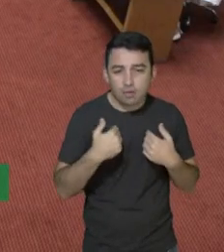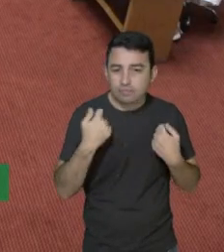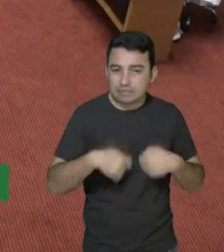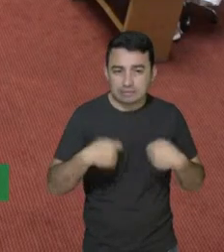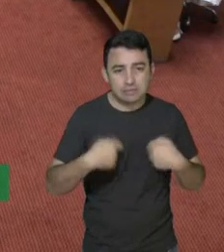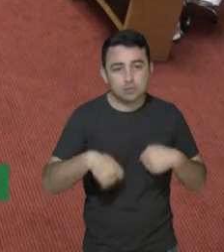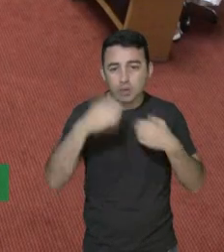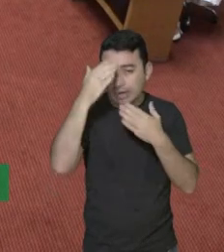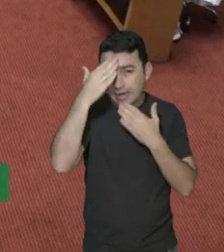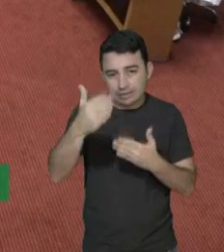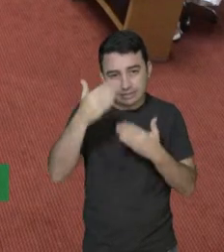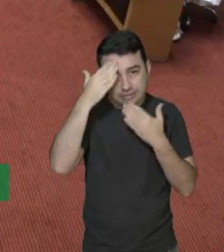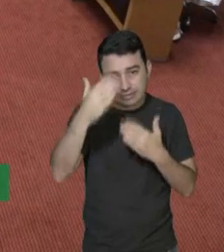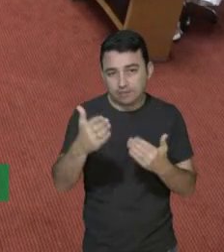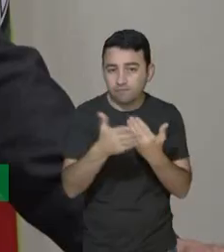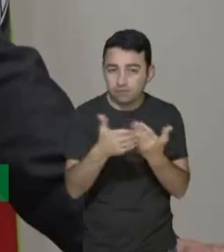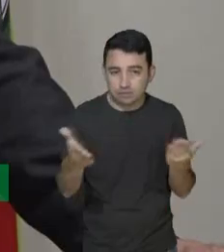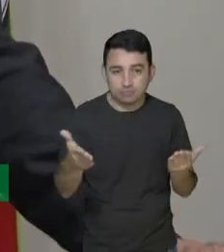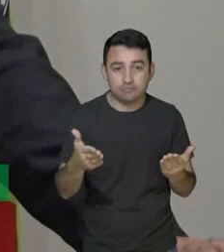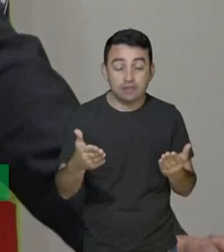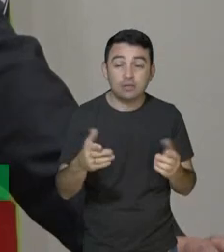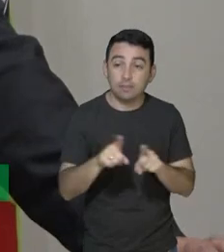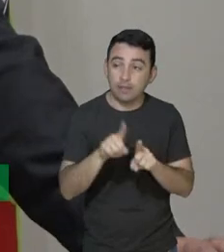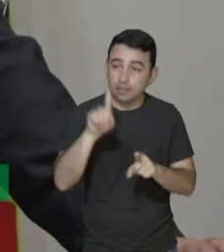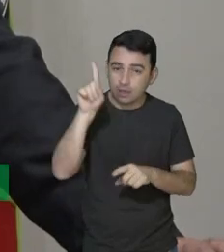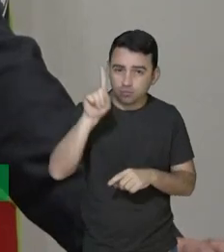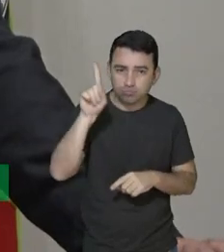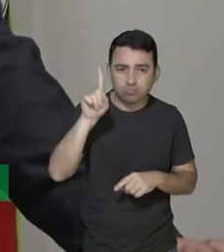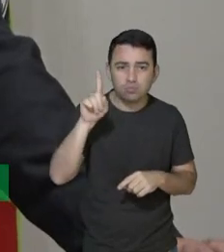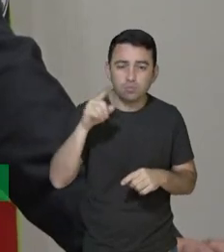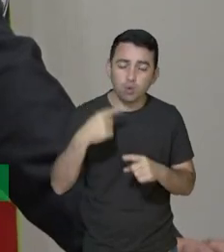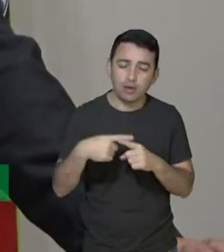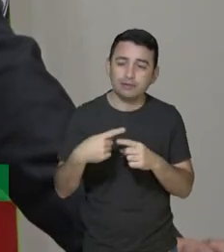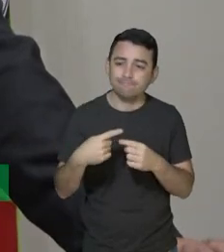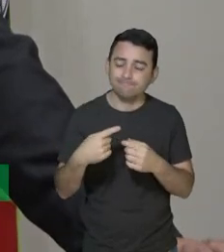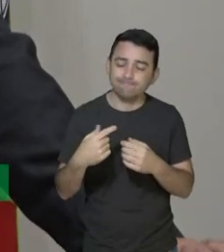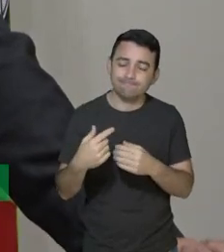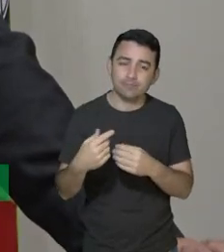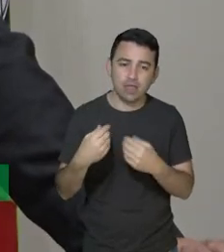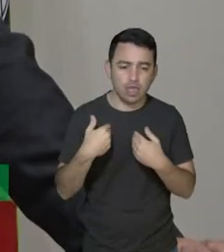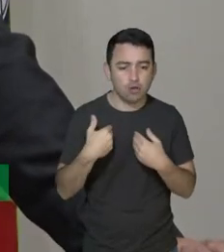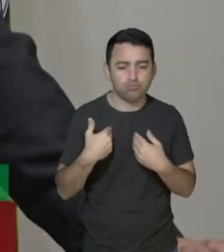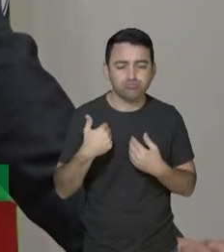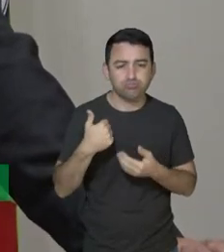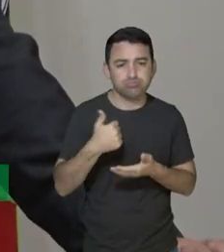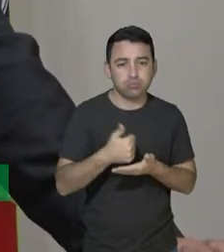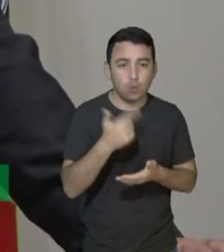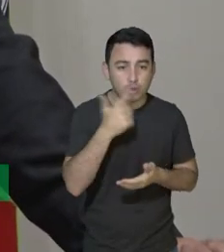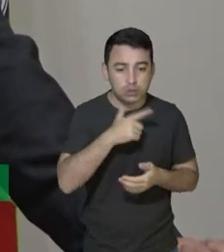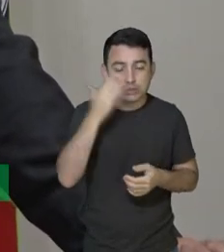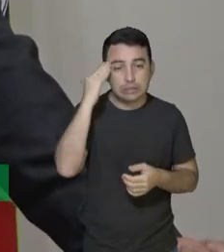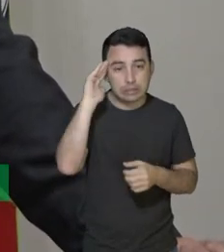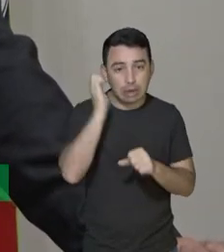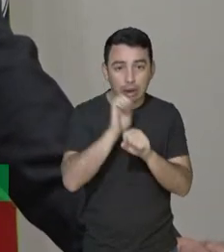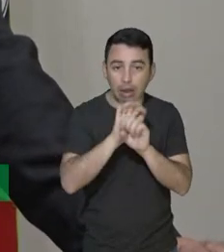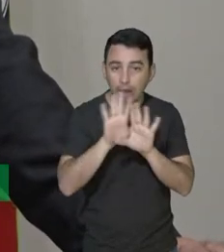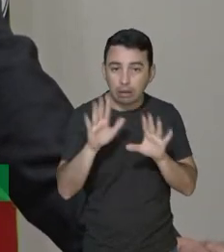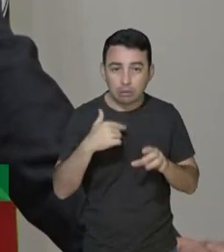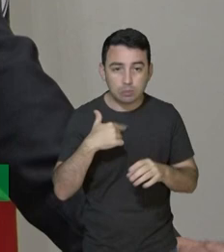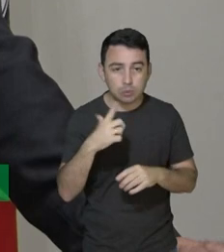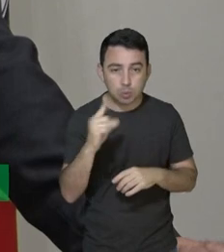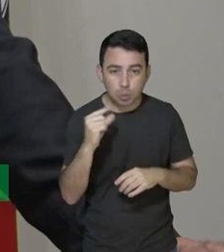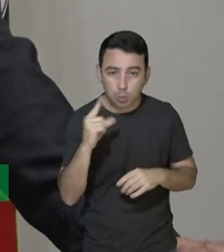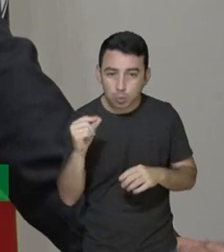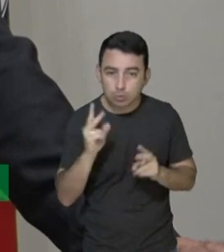agradecer a Deus por ter me dado essa oportunidade de sempre ser compreendido em todas as eleições que